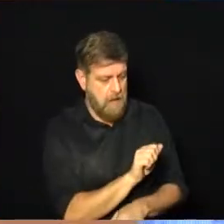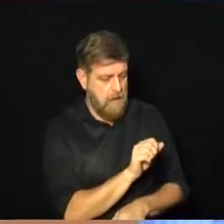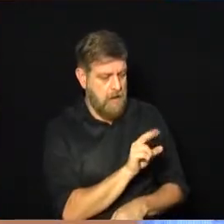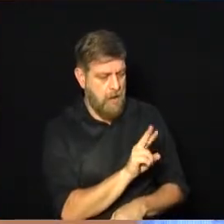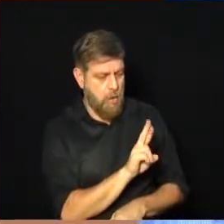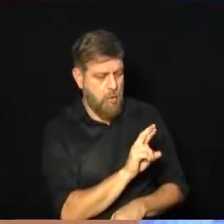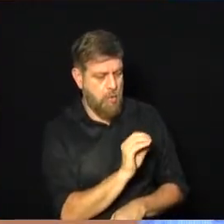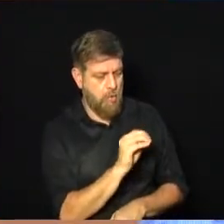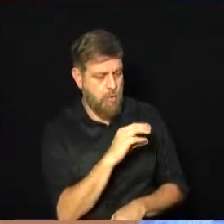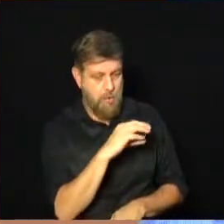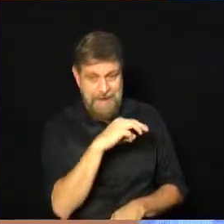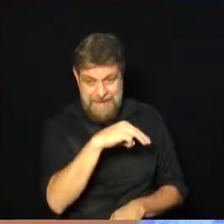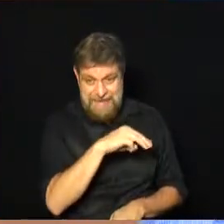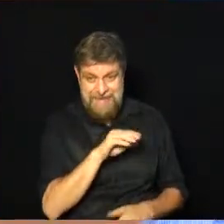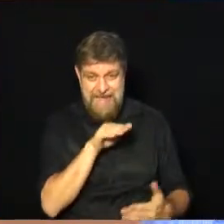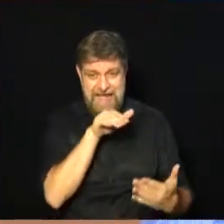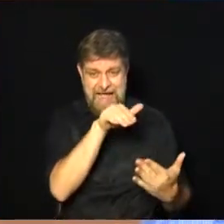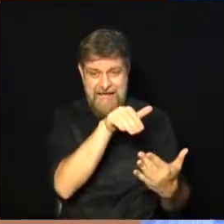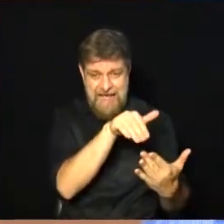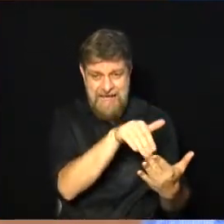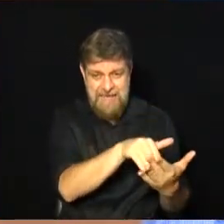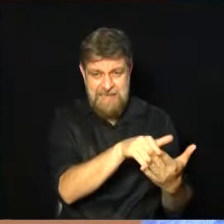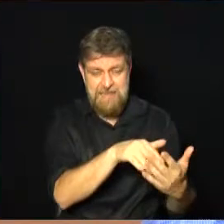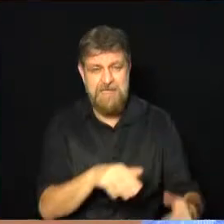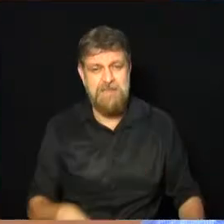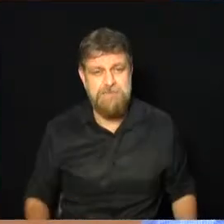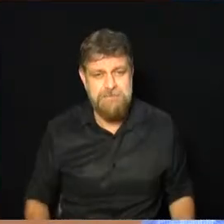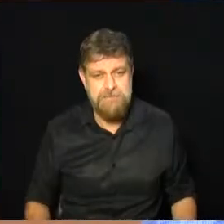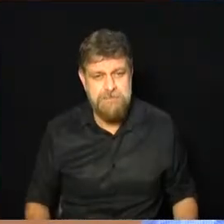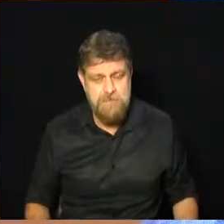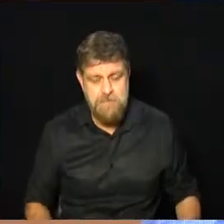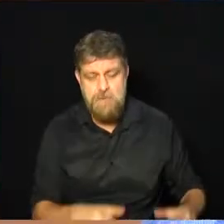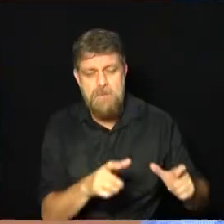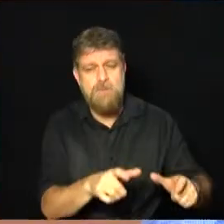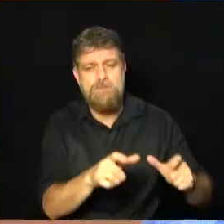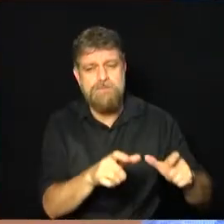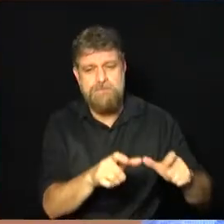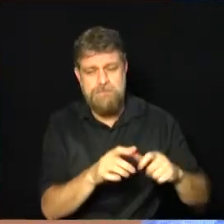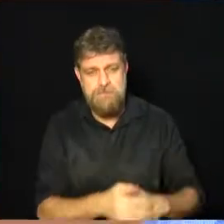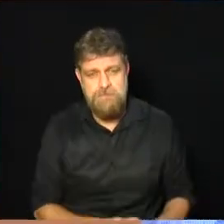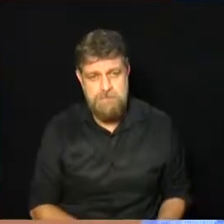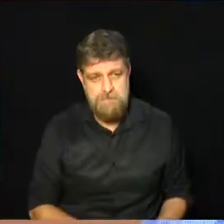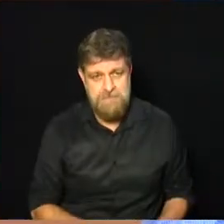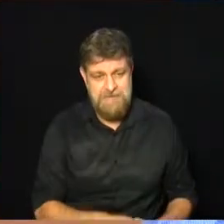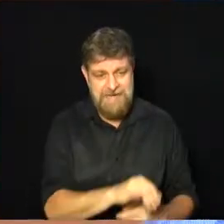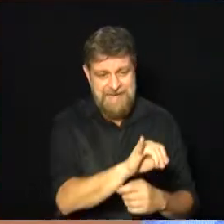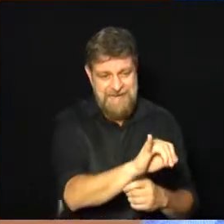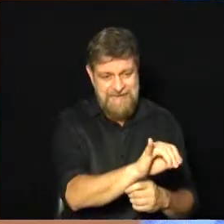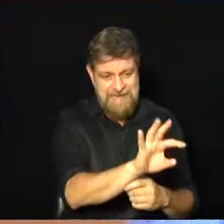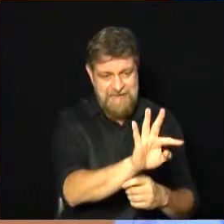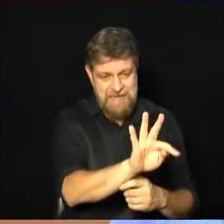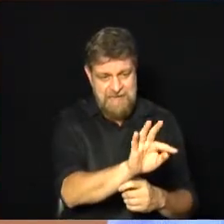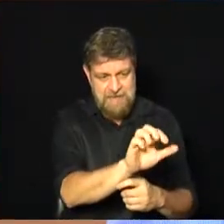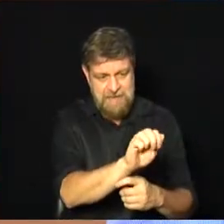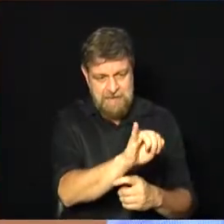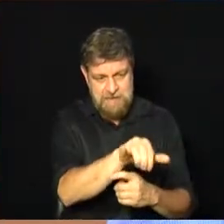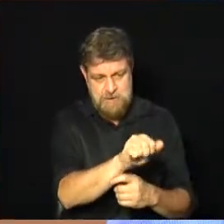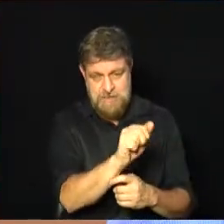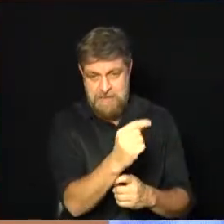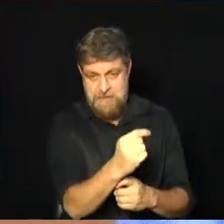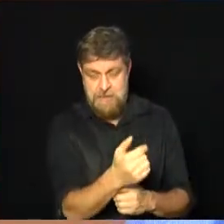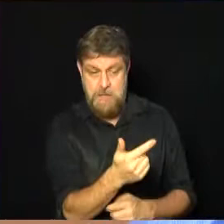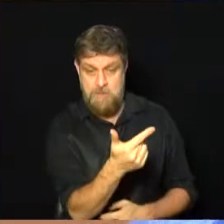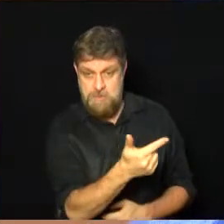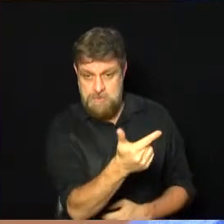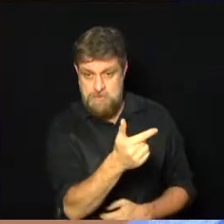totalmente no corredor Campo Grande, até o final dele, que é lá no Terminal Itajaí, o segundo lote, e